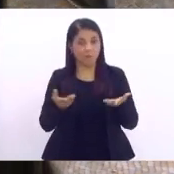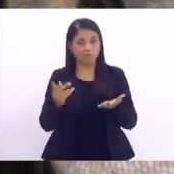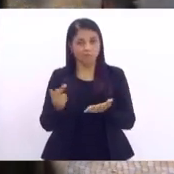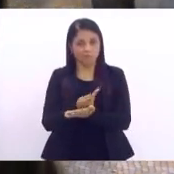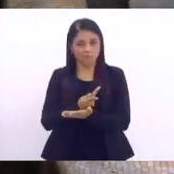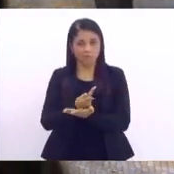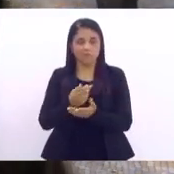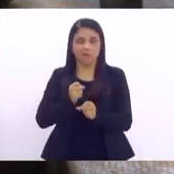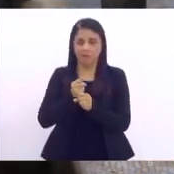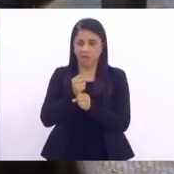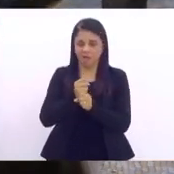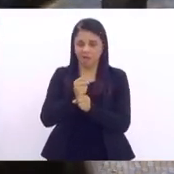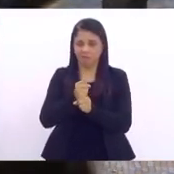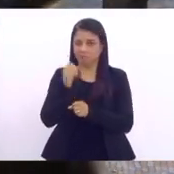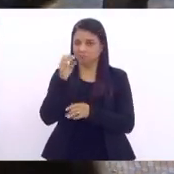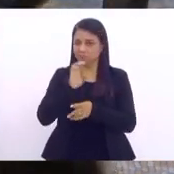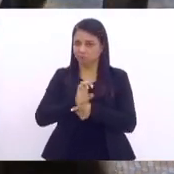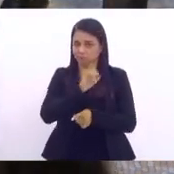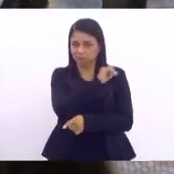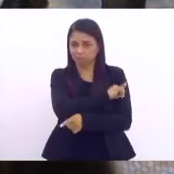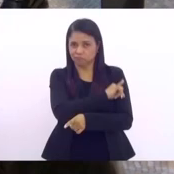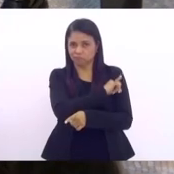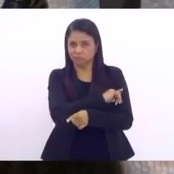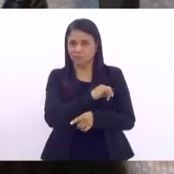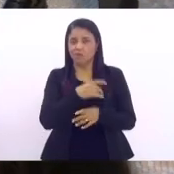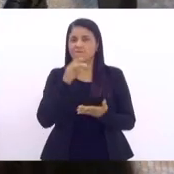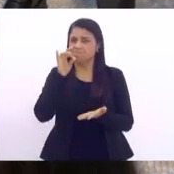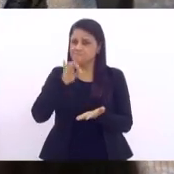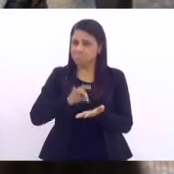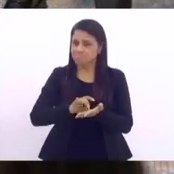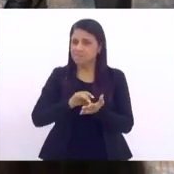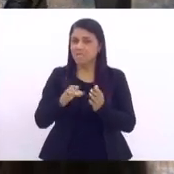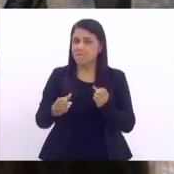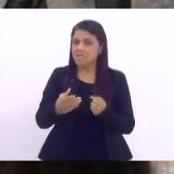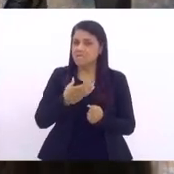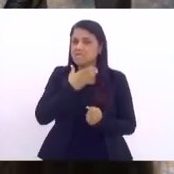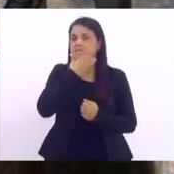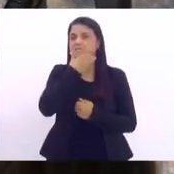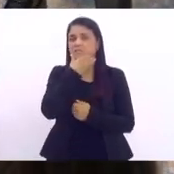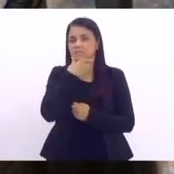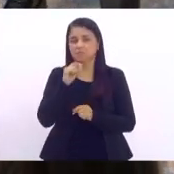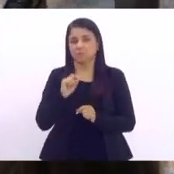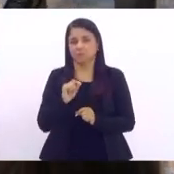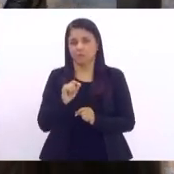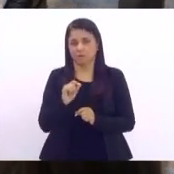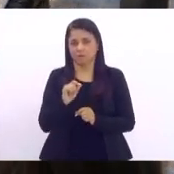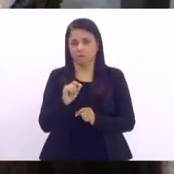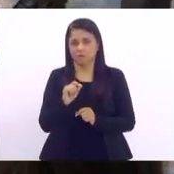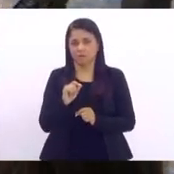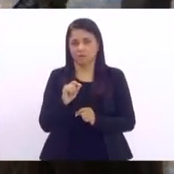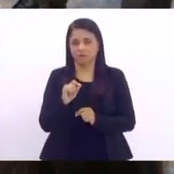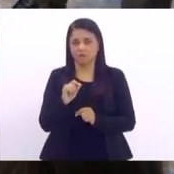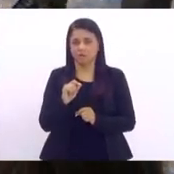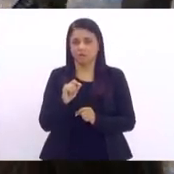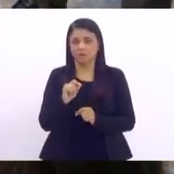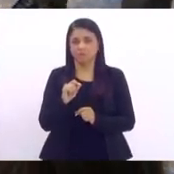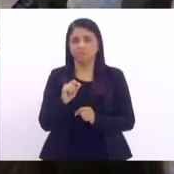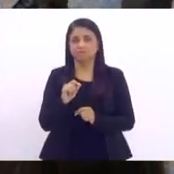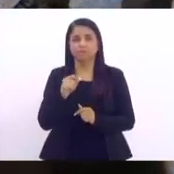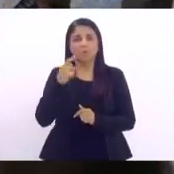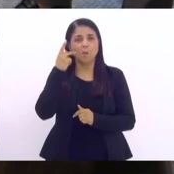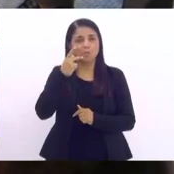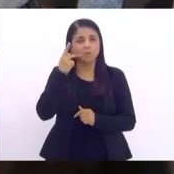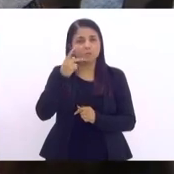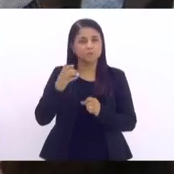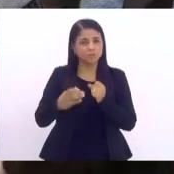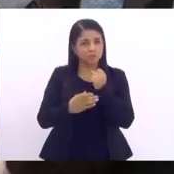estado é uma verdadeira crise que advém de uma percepção de uma secretaria de uma política de segurança pública de